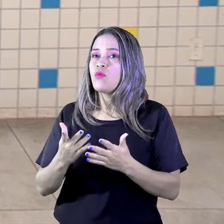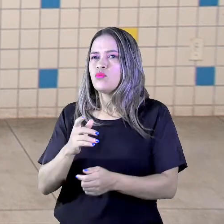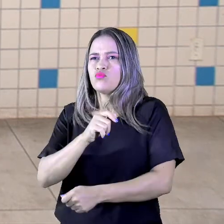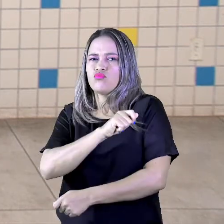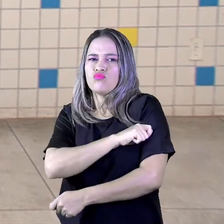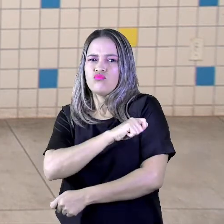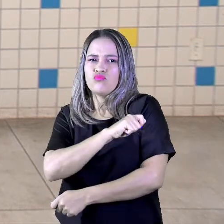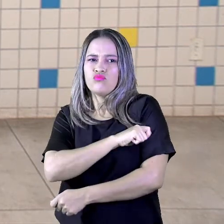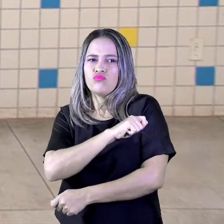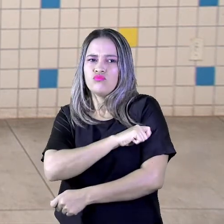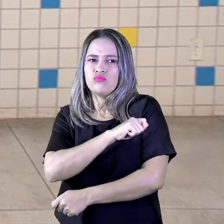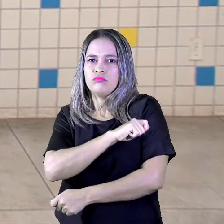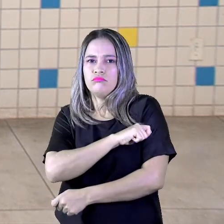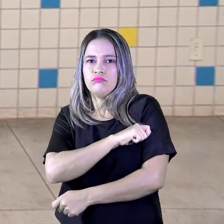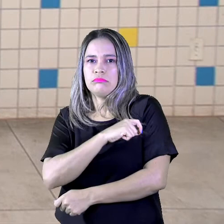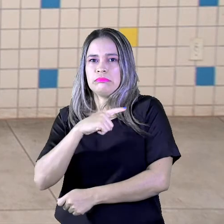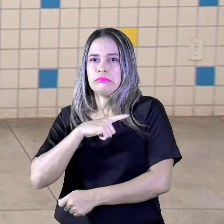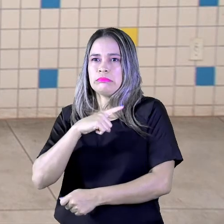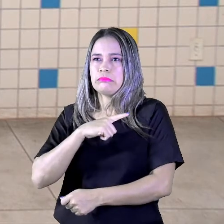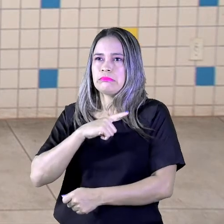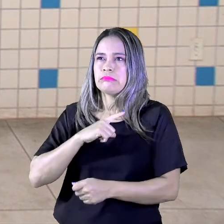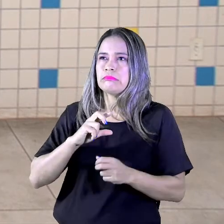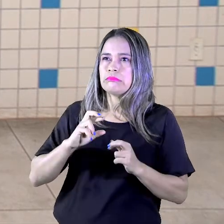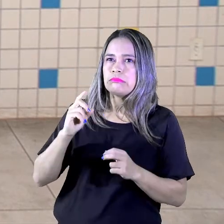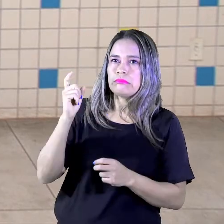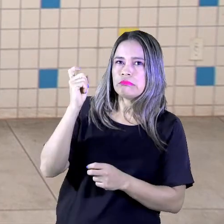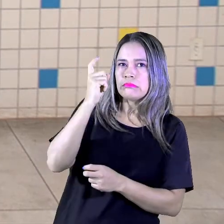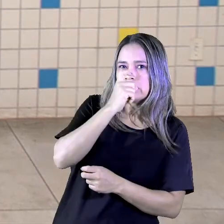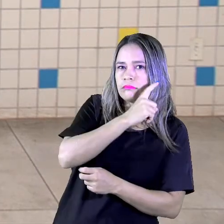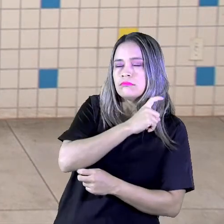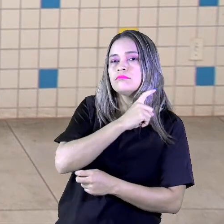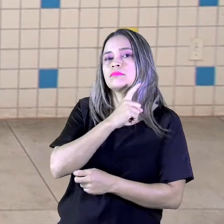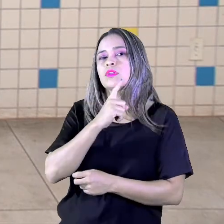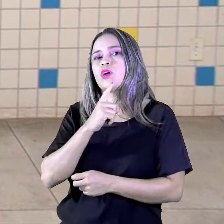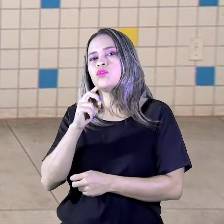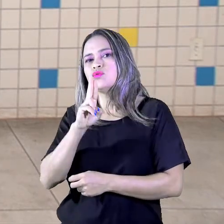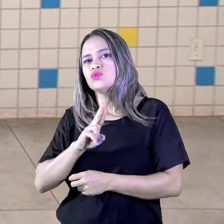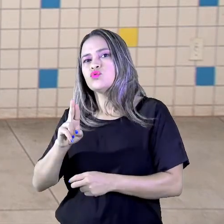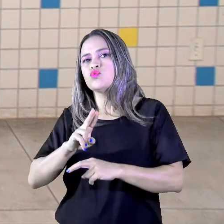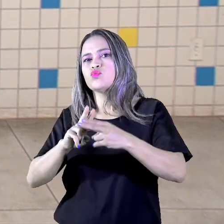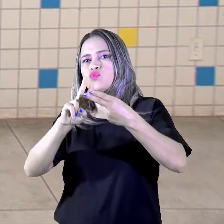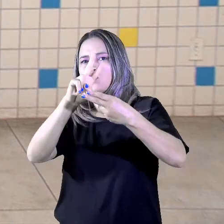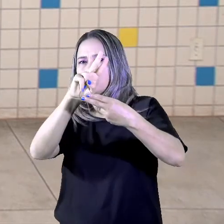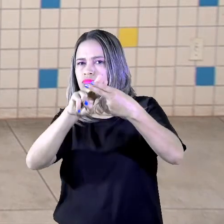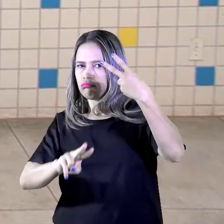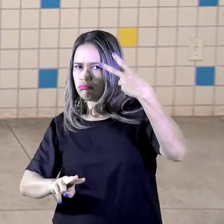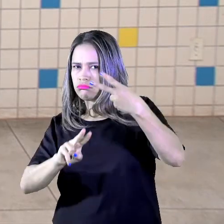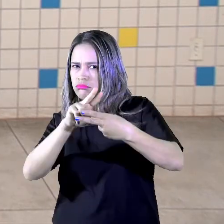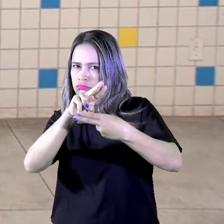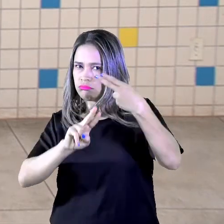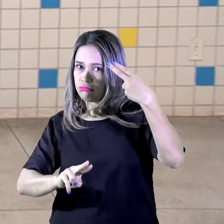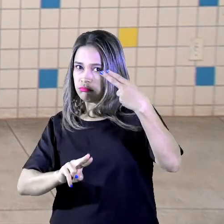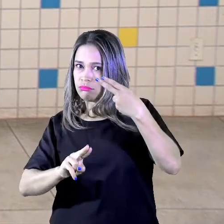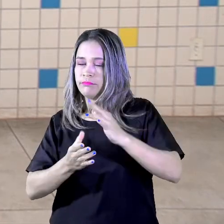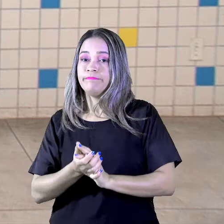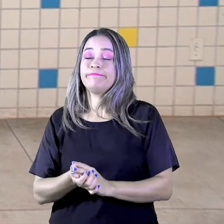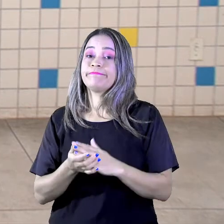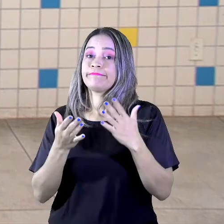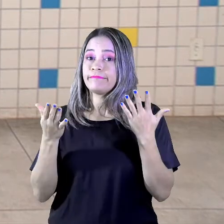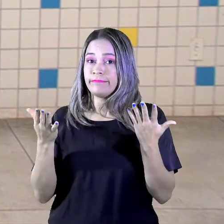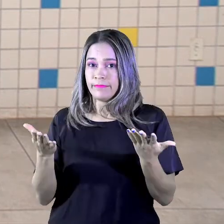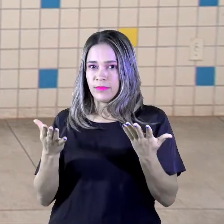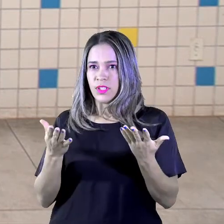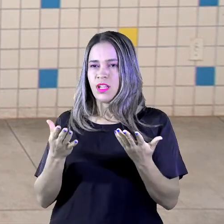têm dificuldade na hora de utilizar esse sinal de desigualdade. E aí eu conto